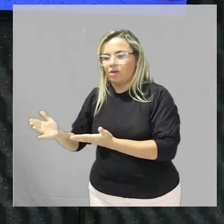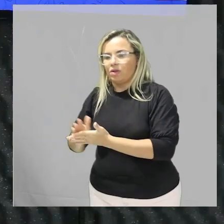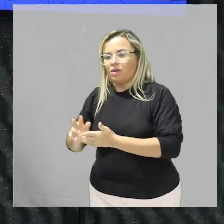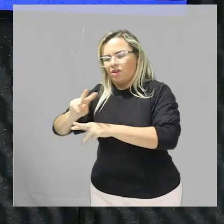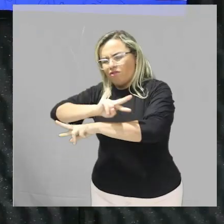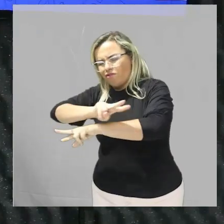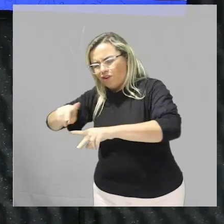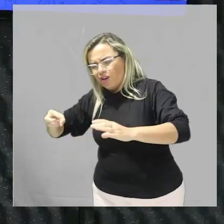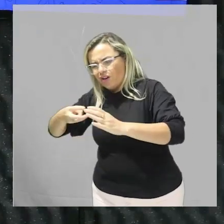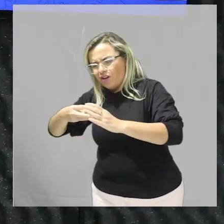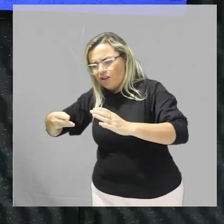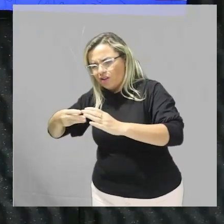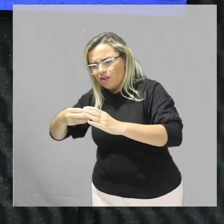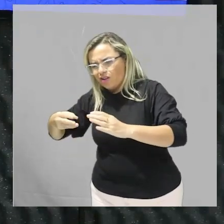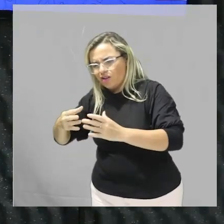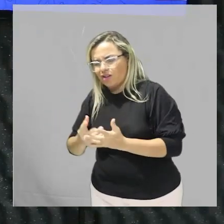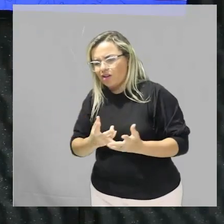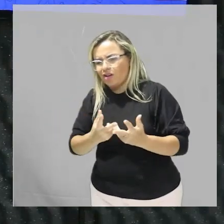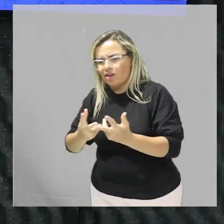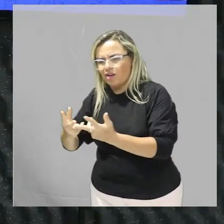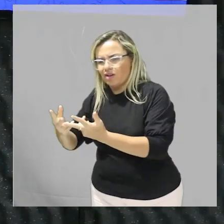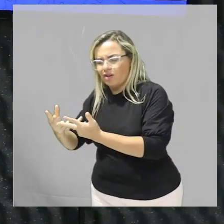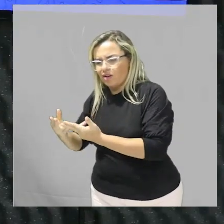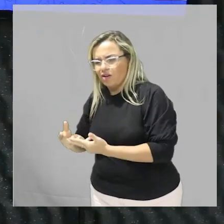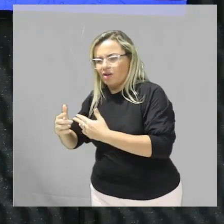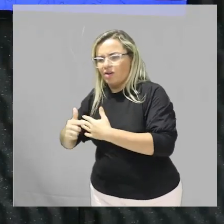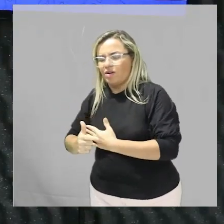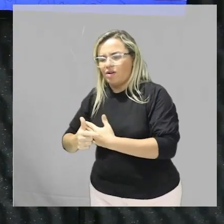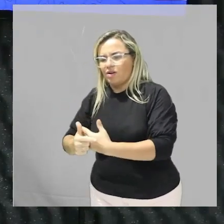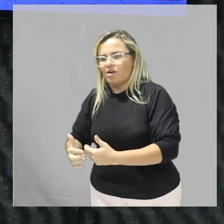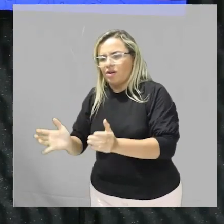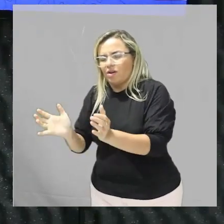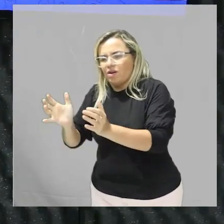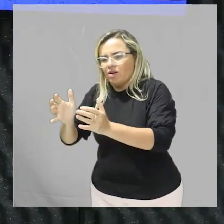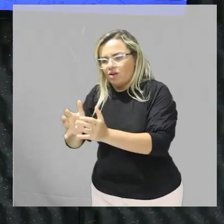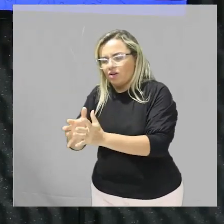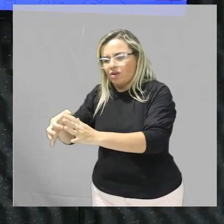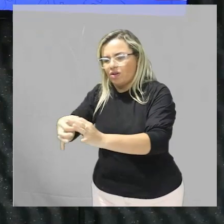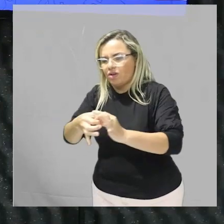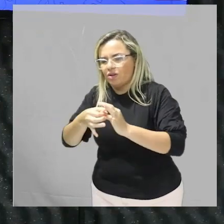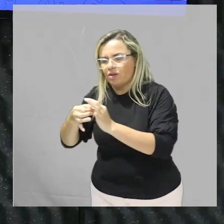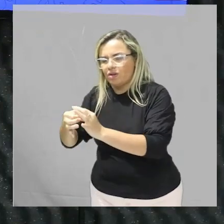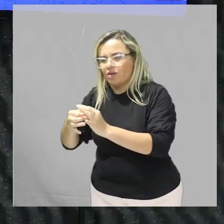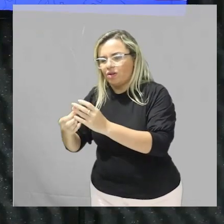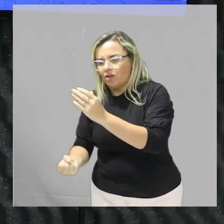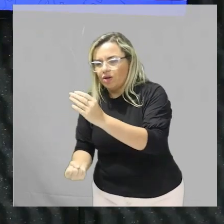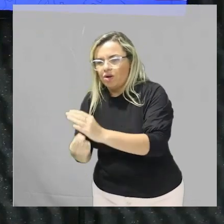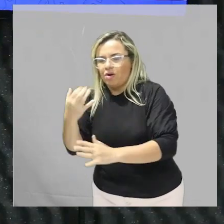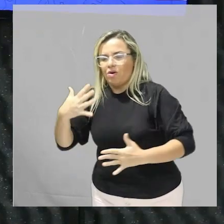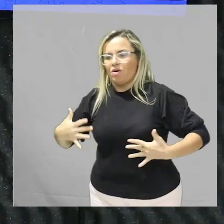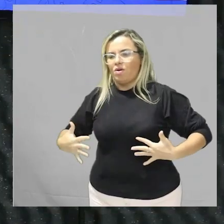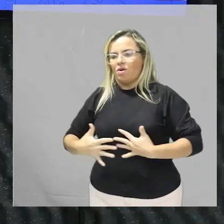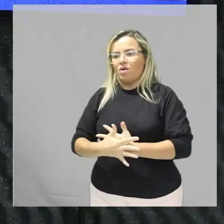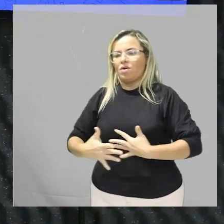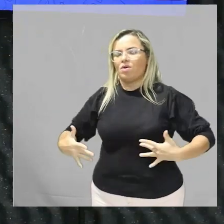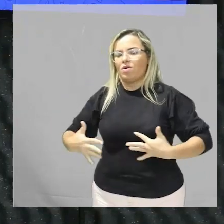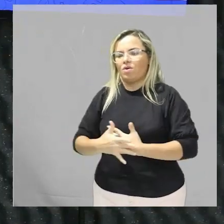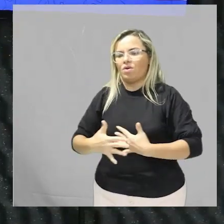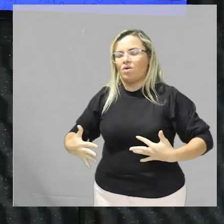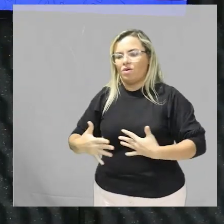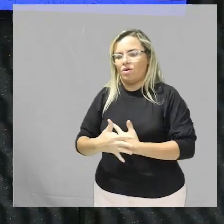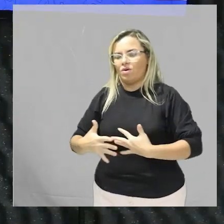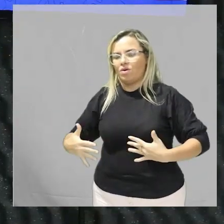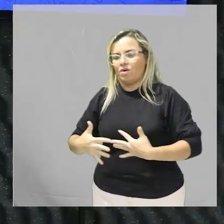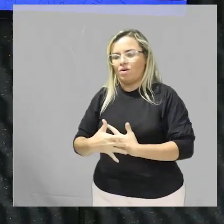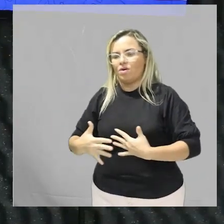várias células semelhantes entre si, trabalhando em conjunto, vai formar o que nós chamamos de tecido, um conjunto